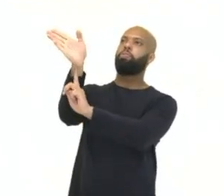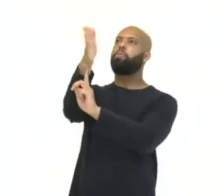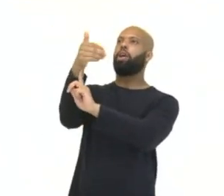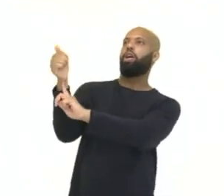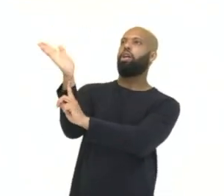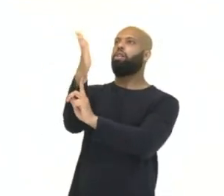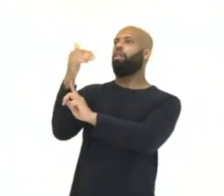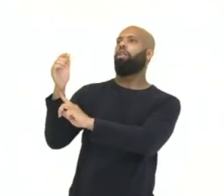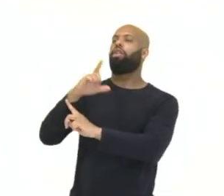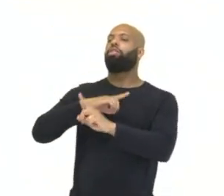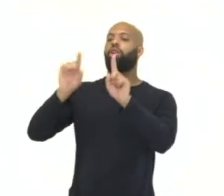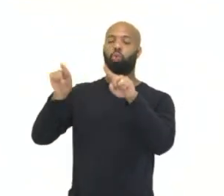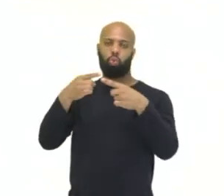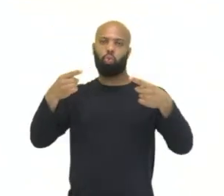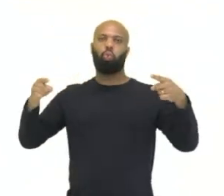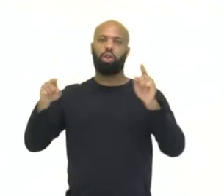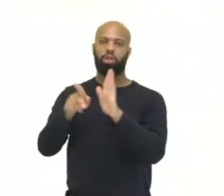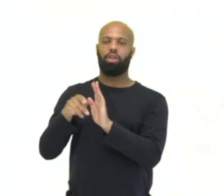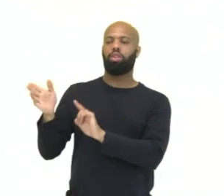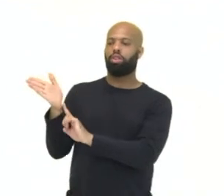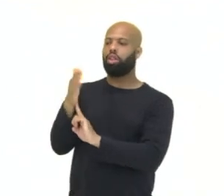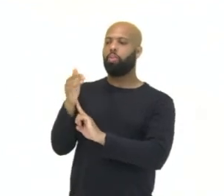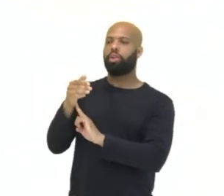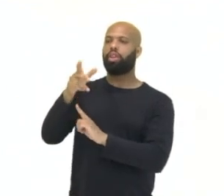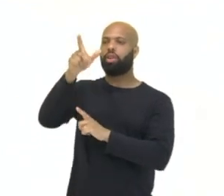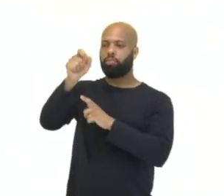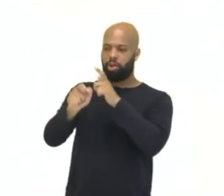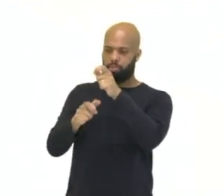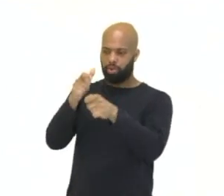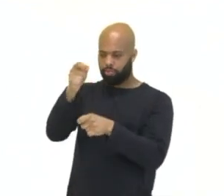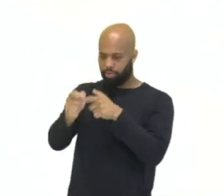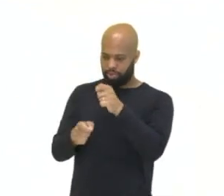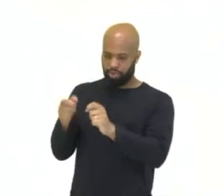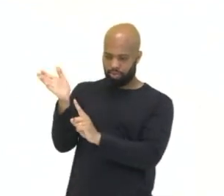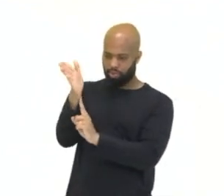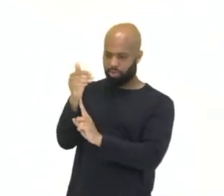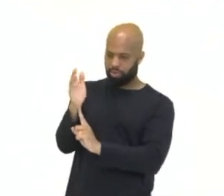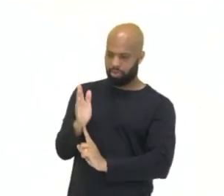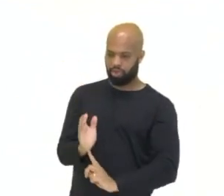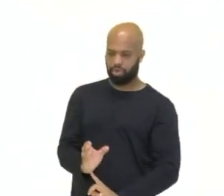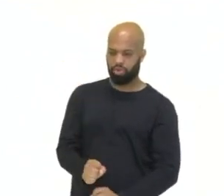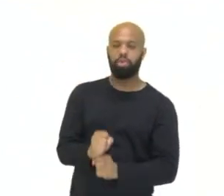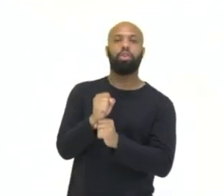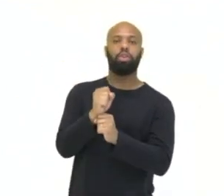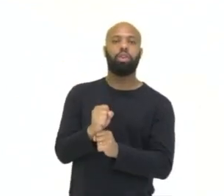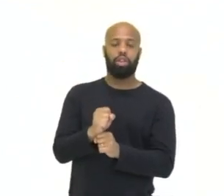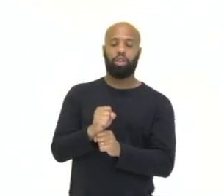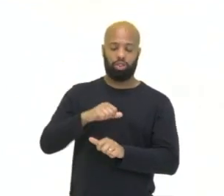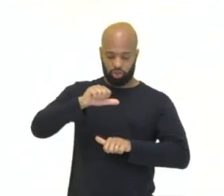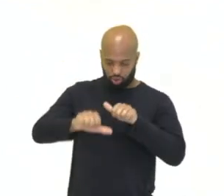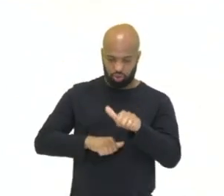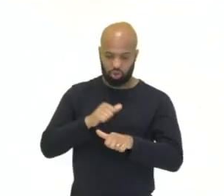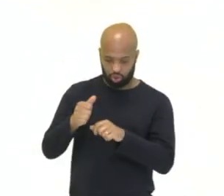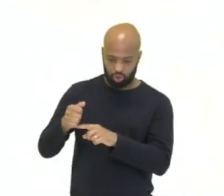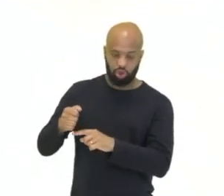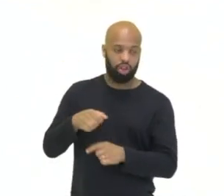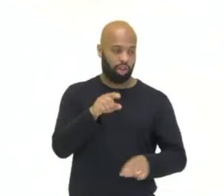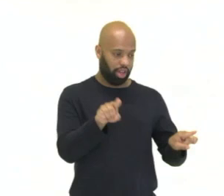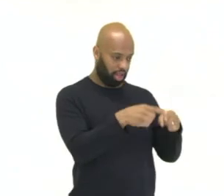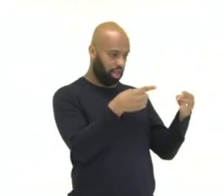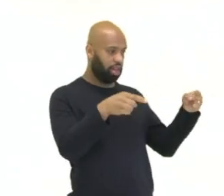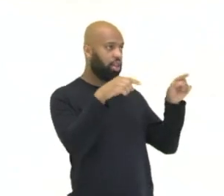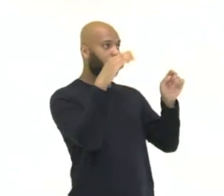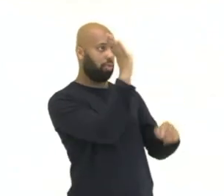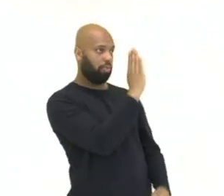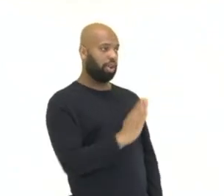consiste no hino da bandeira, enquanto ele é tocado, enquanto a bandeira ela é retirada do mastro, e o hino nacional é